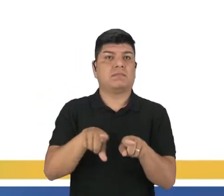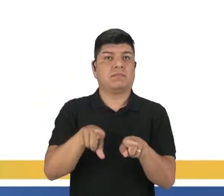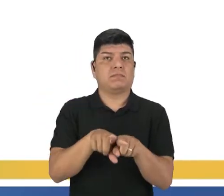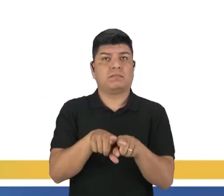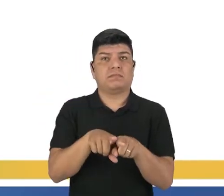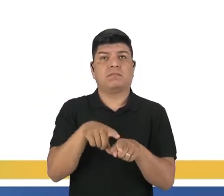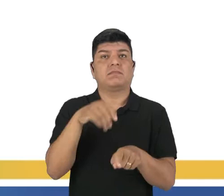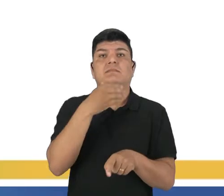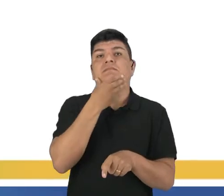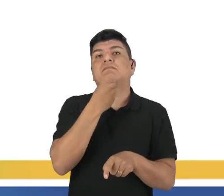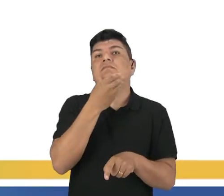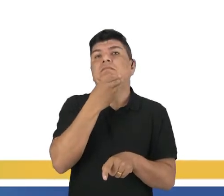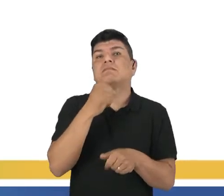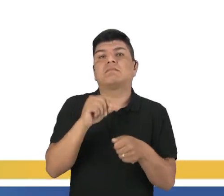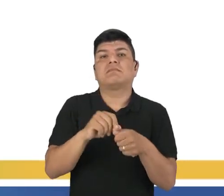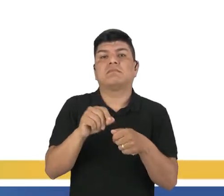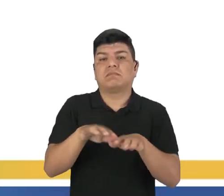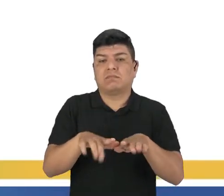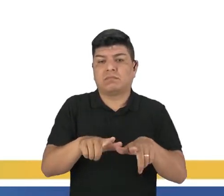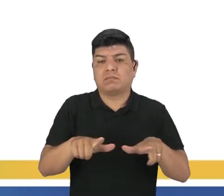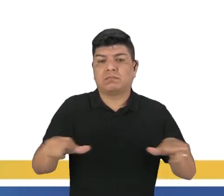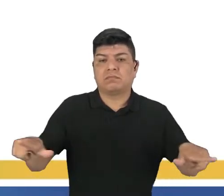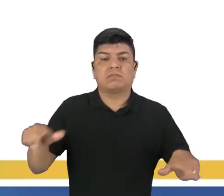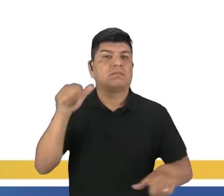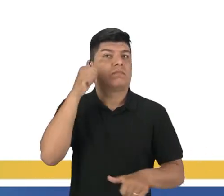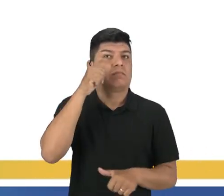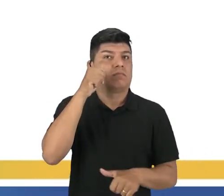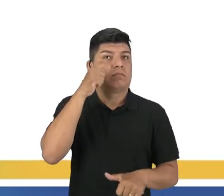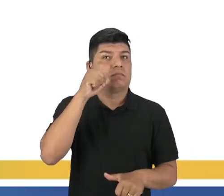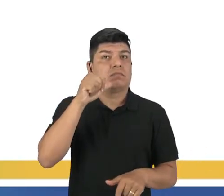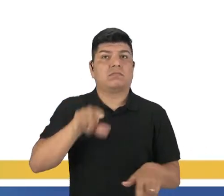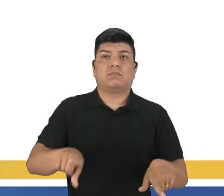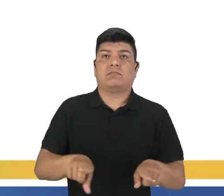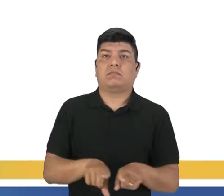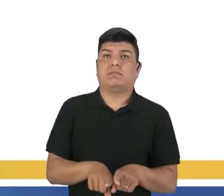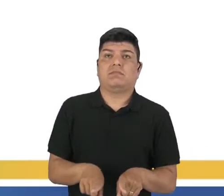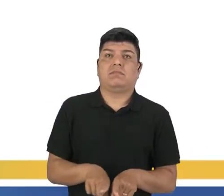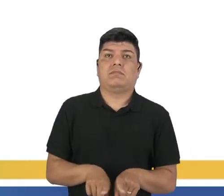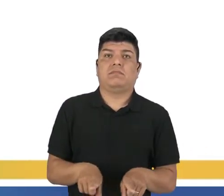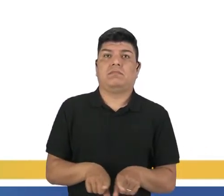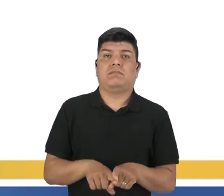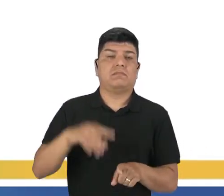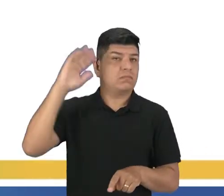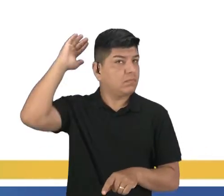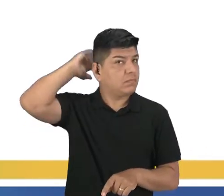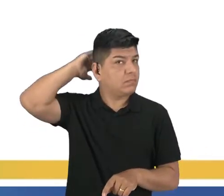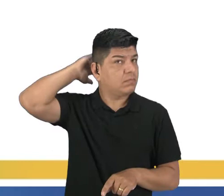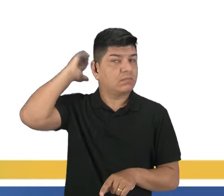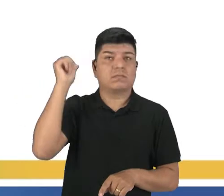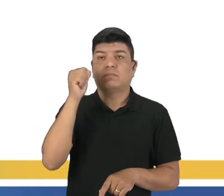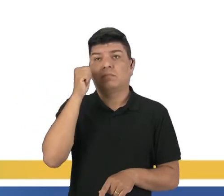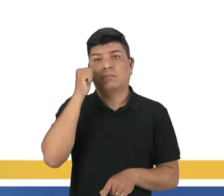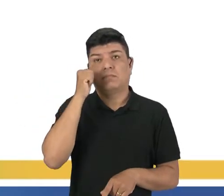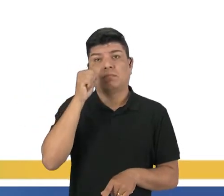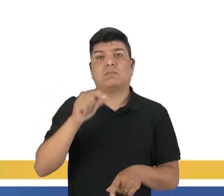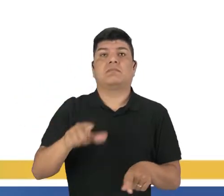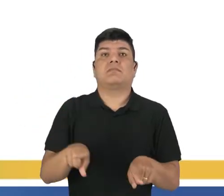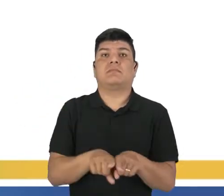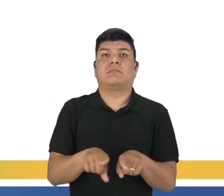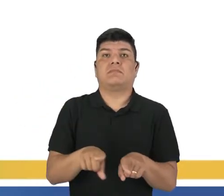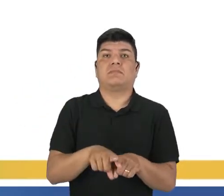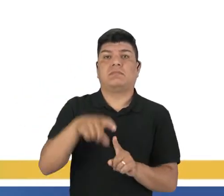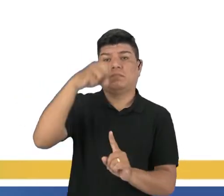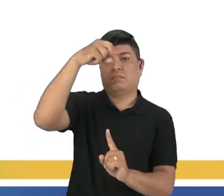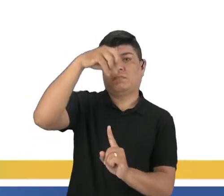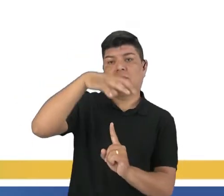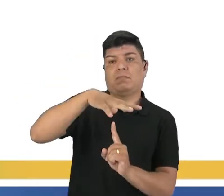Tem um rapaz fazendo uma cena no chão e tem uma moça, E tem atrás da moça tem uma